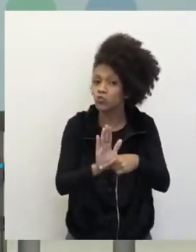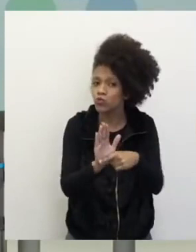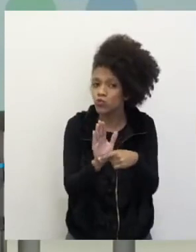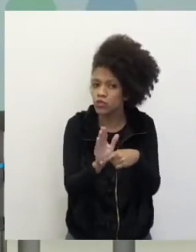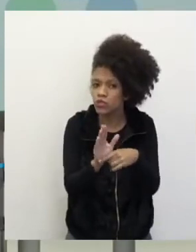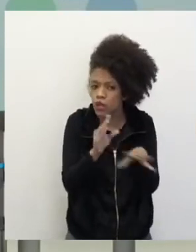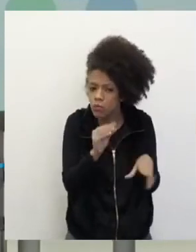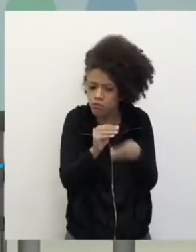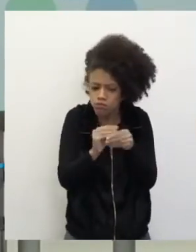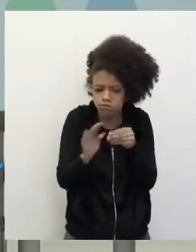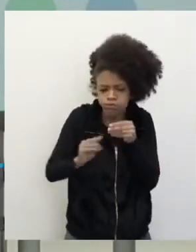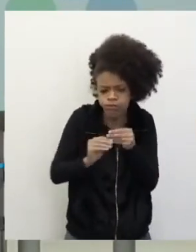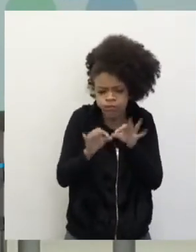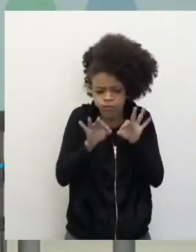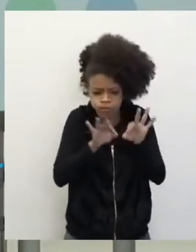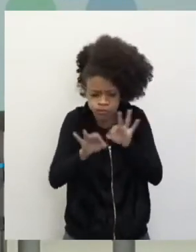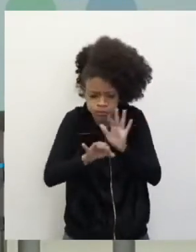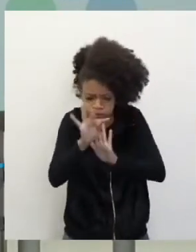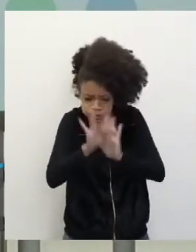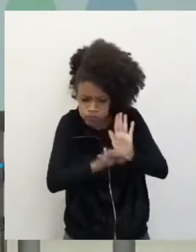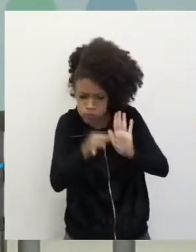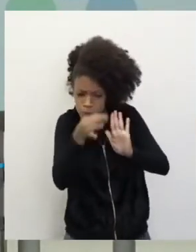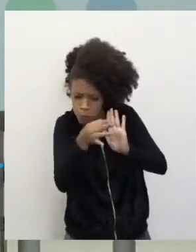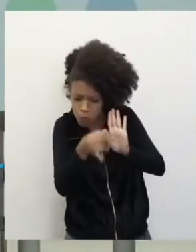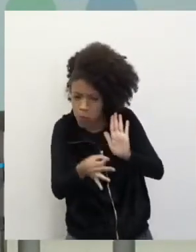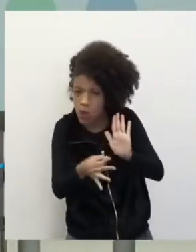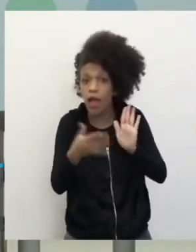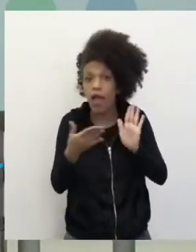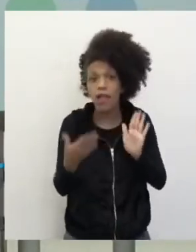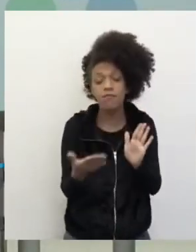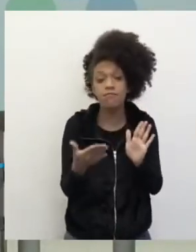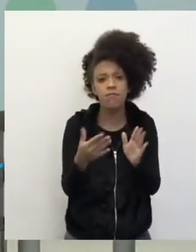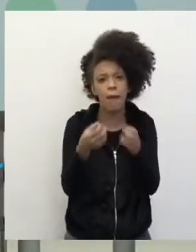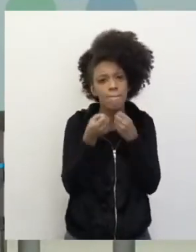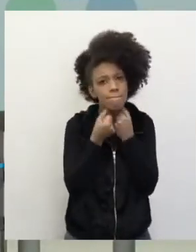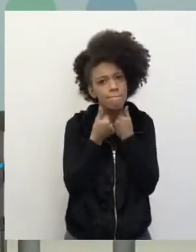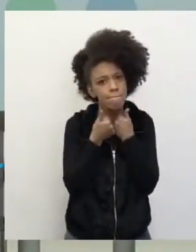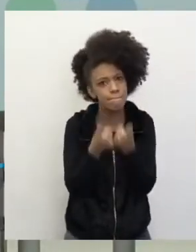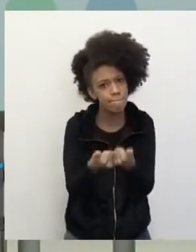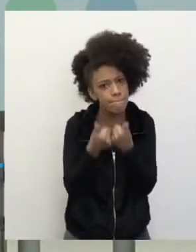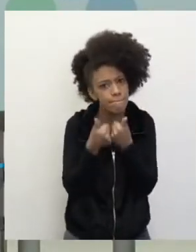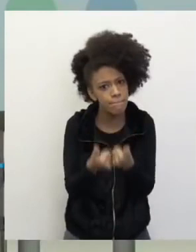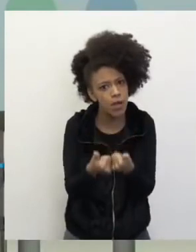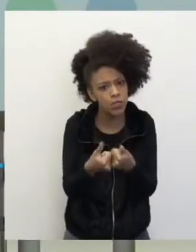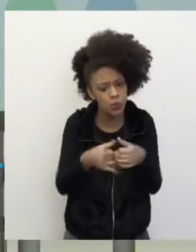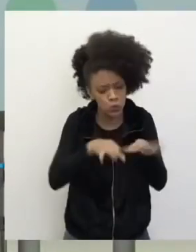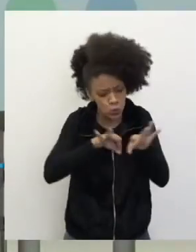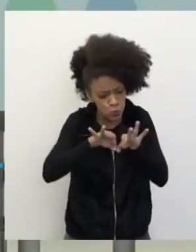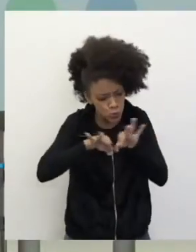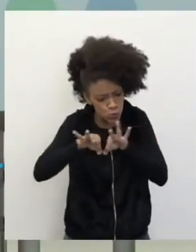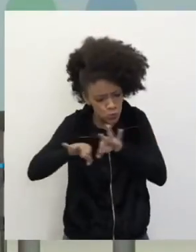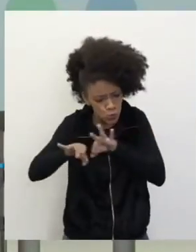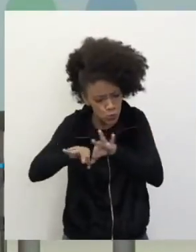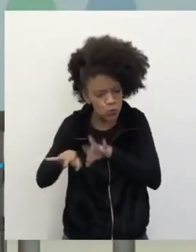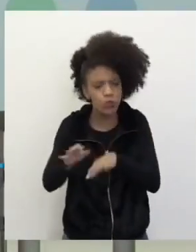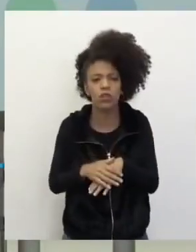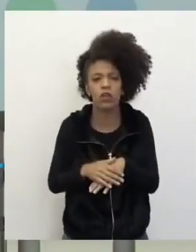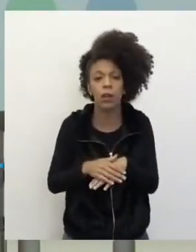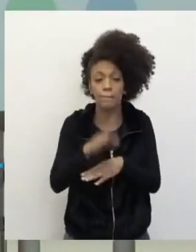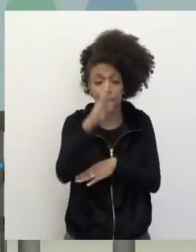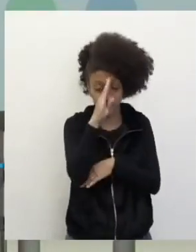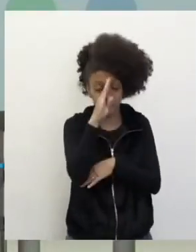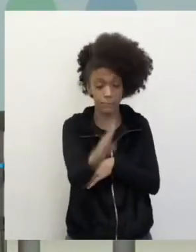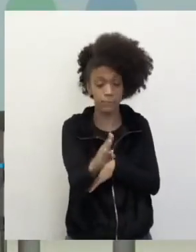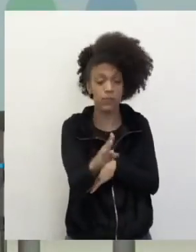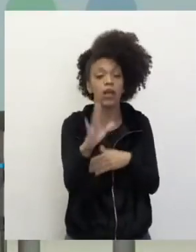muito a construir esse texto e que esse texto vai ficar muito bem amarradinho, muito bem costuradinho. Principalmente aqui, a gente